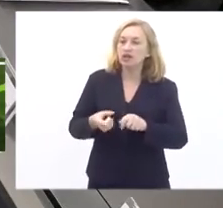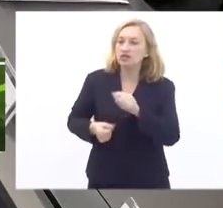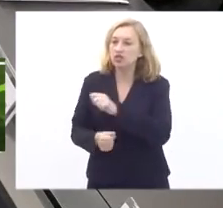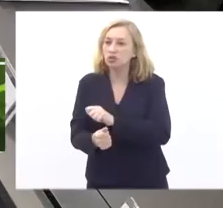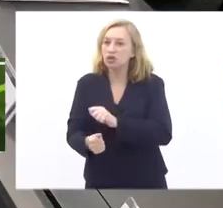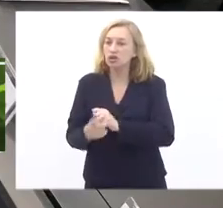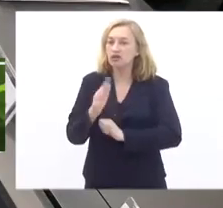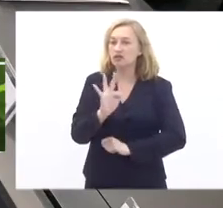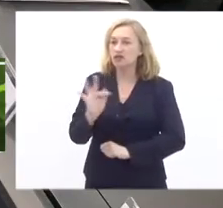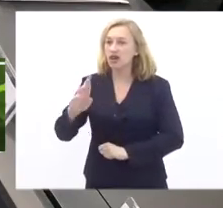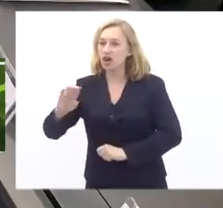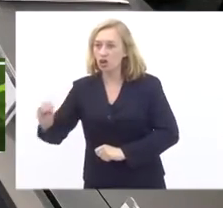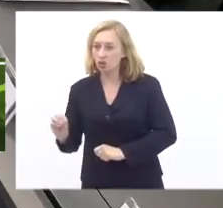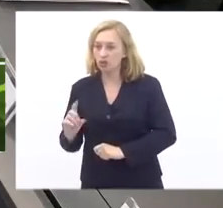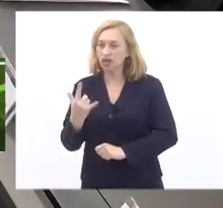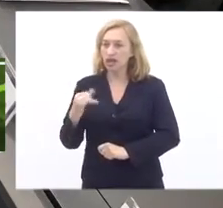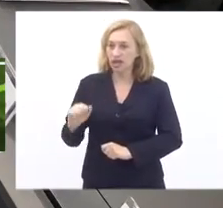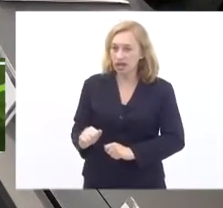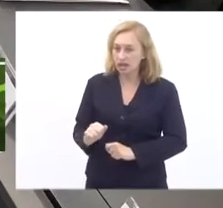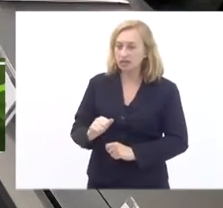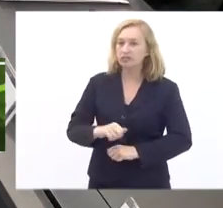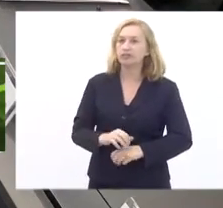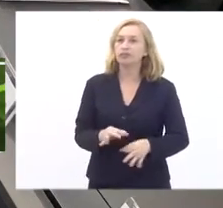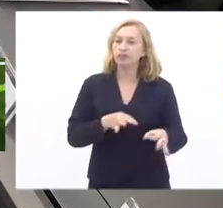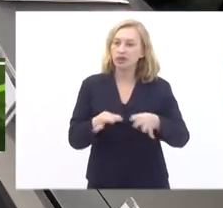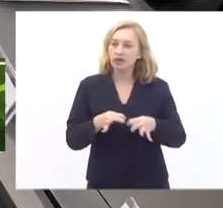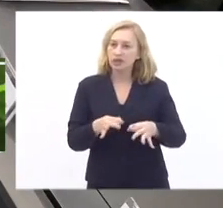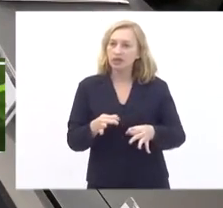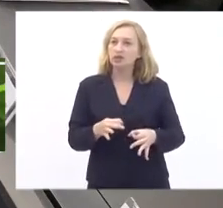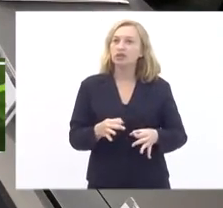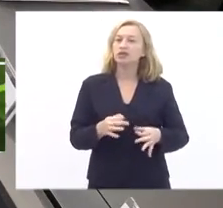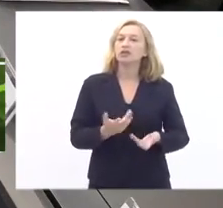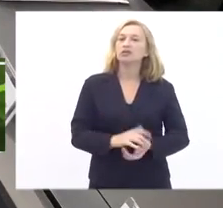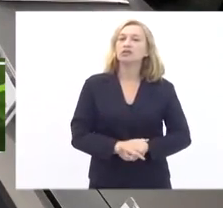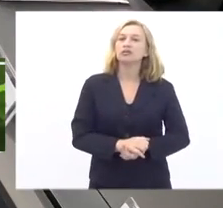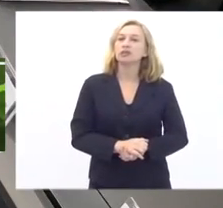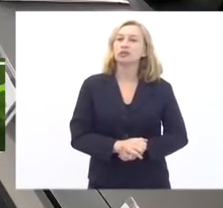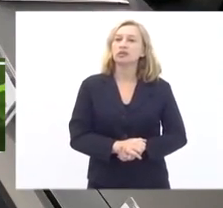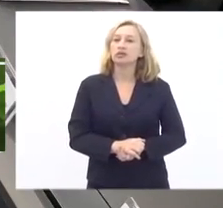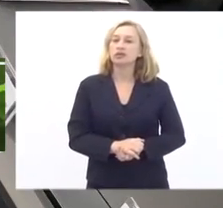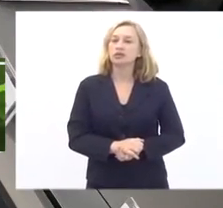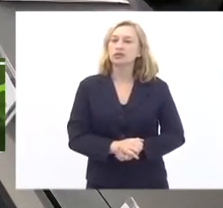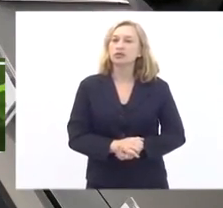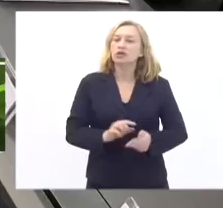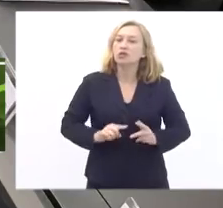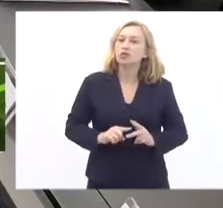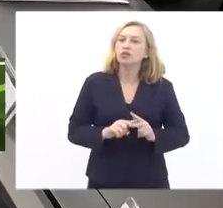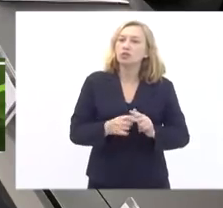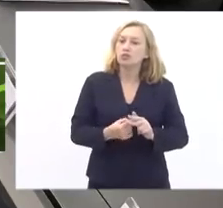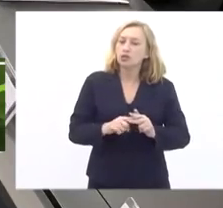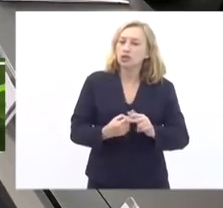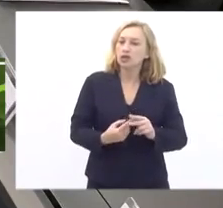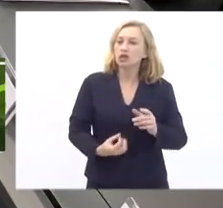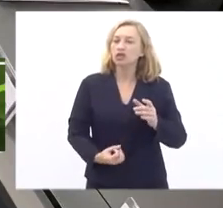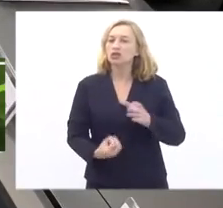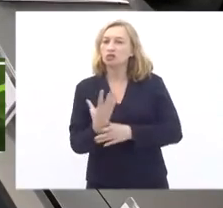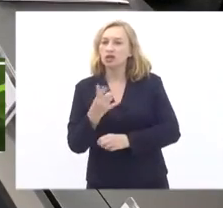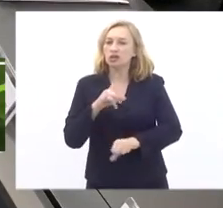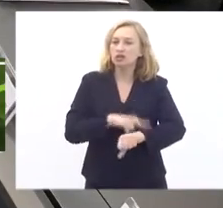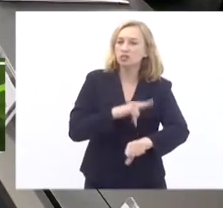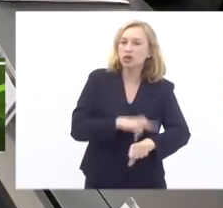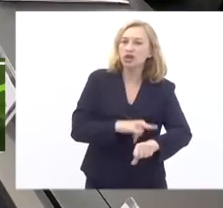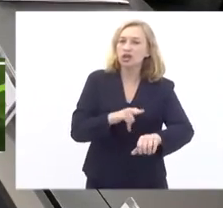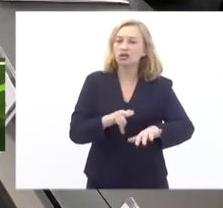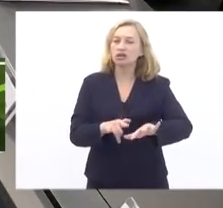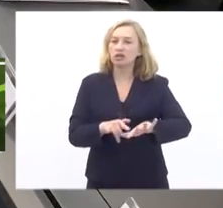férrea, nas composições, na parte da sinalização, na modernização da sinalização, nos banheiros, na escada